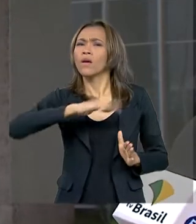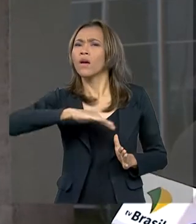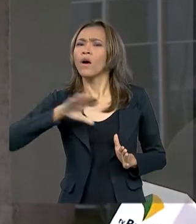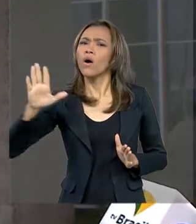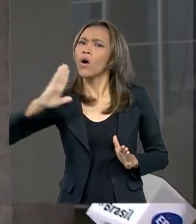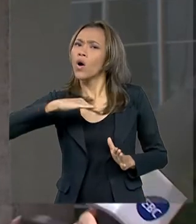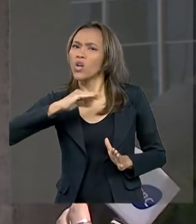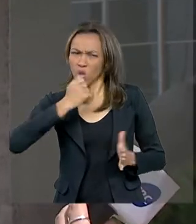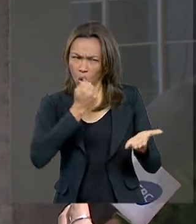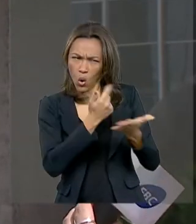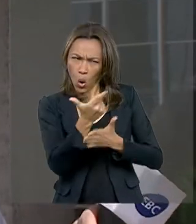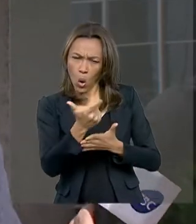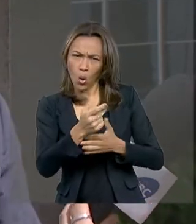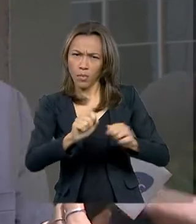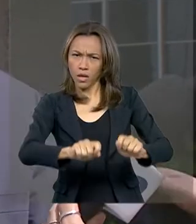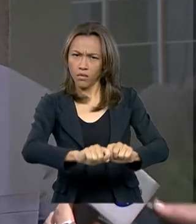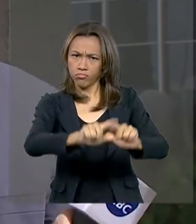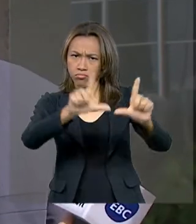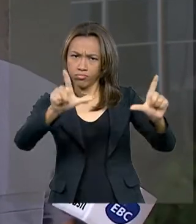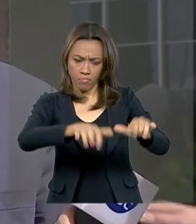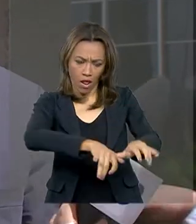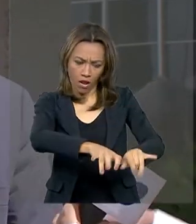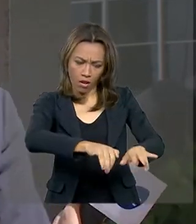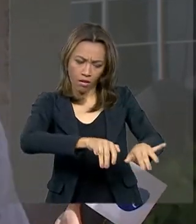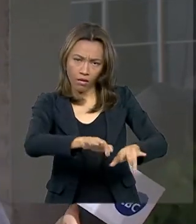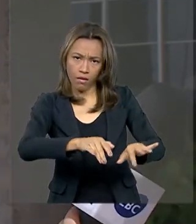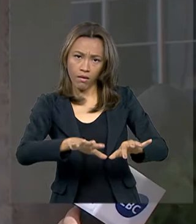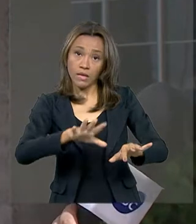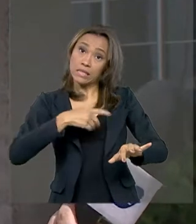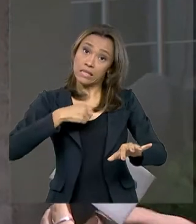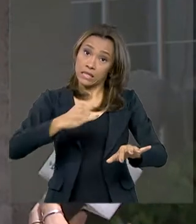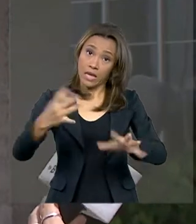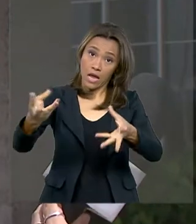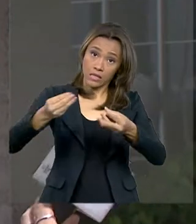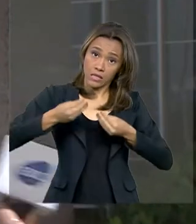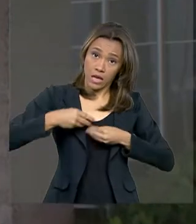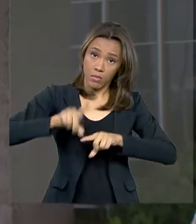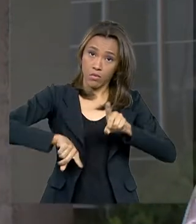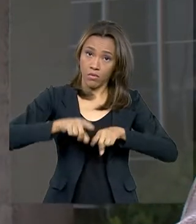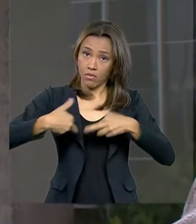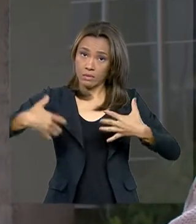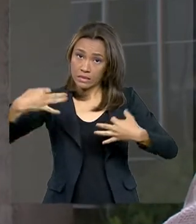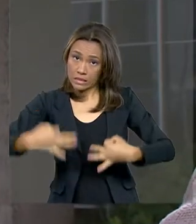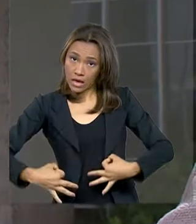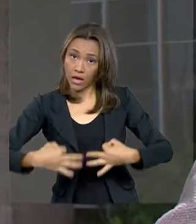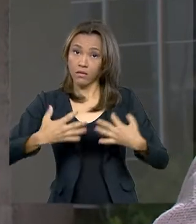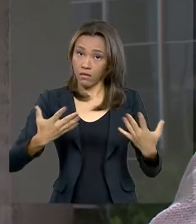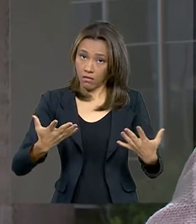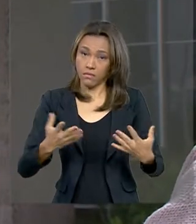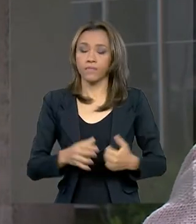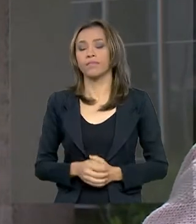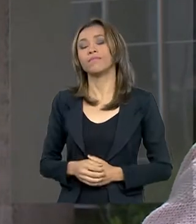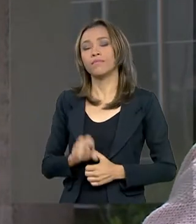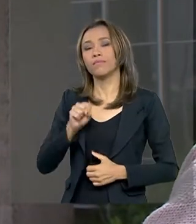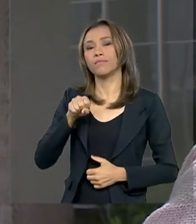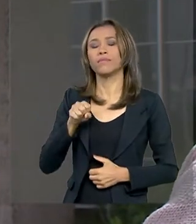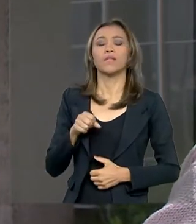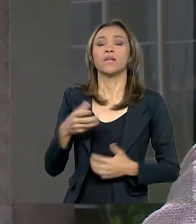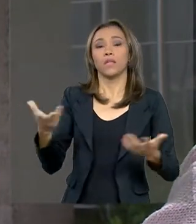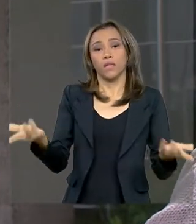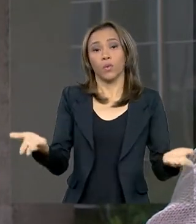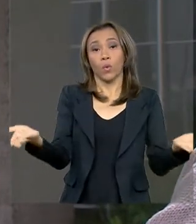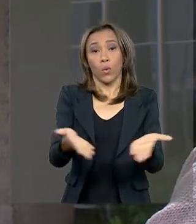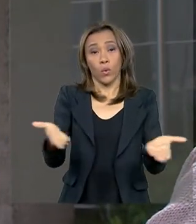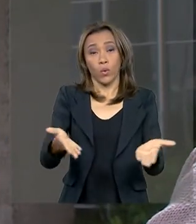compra online, compra em loja física, é preciso ficar atento, se vai receber o produto correto, com ou sem defeito. Muito bem. Então, hoje está crescendo, né,